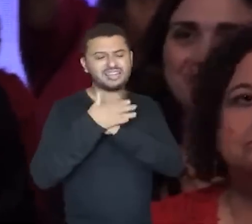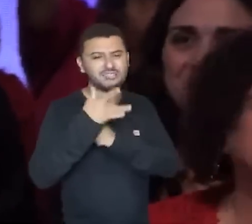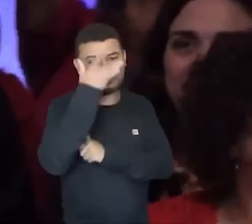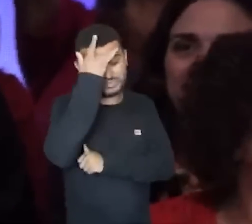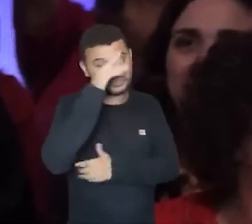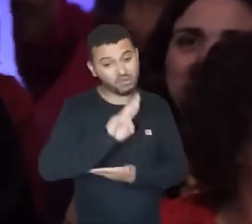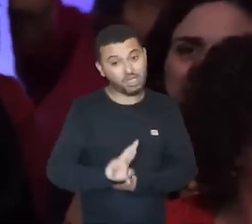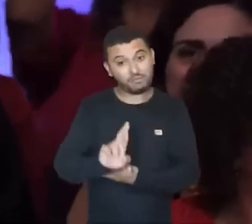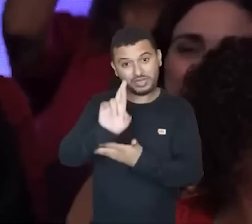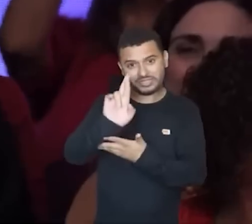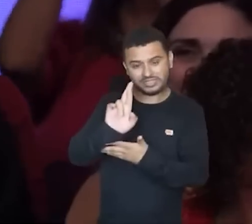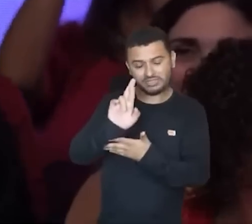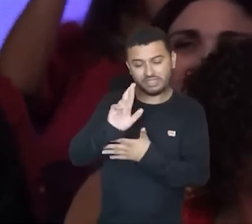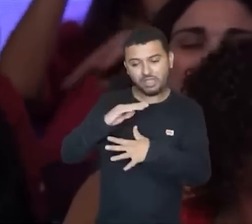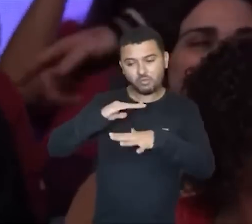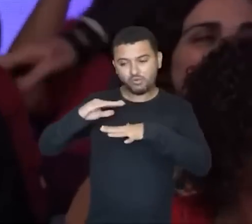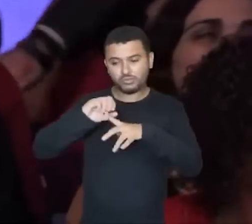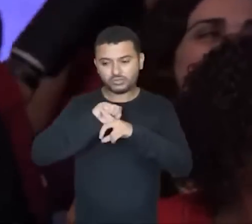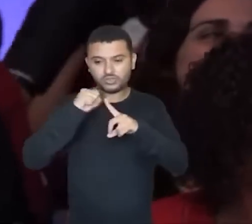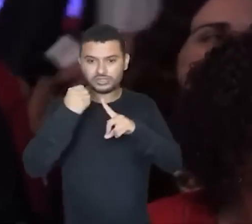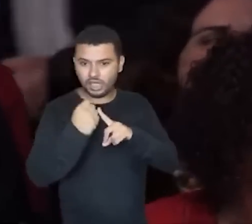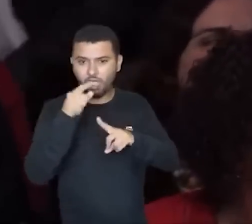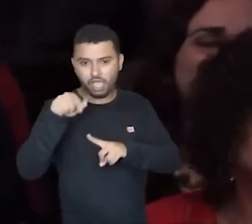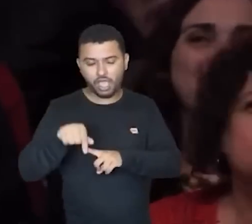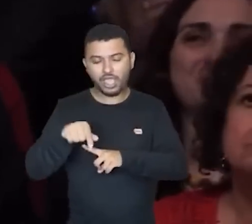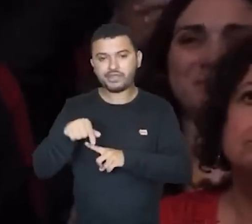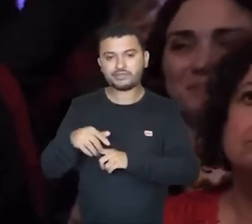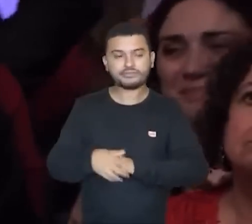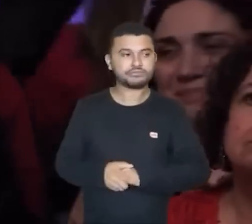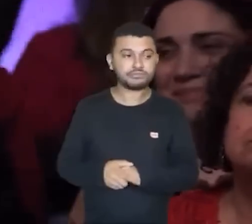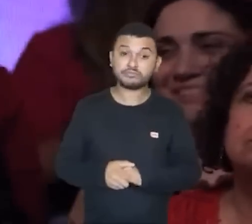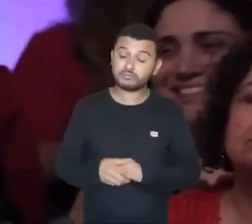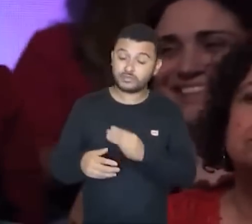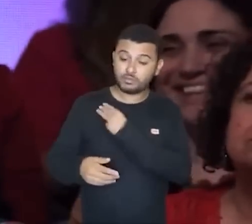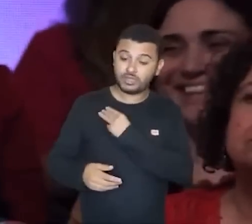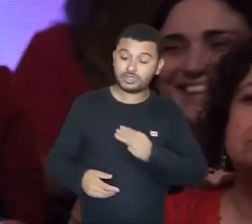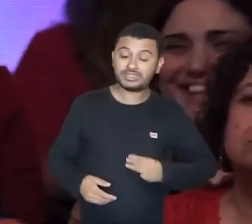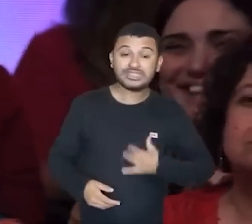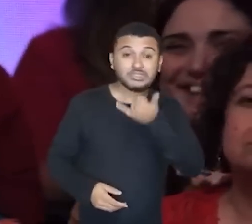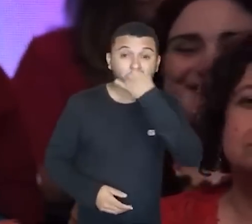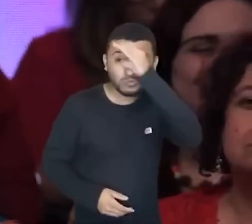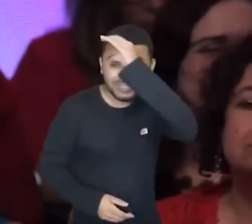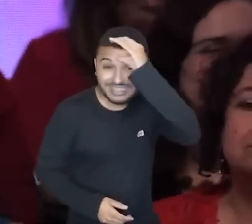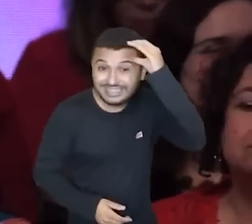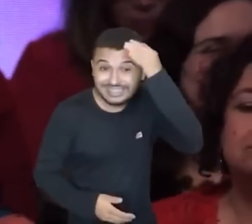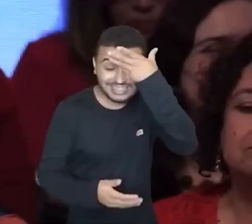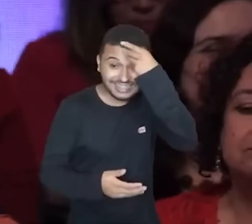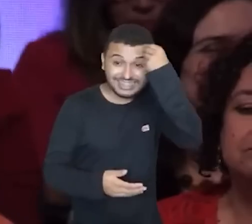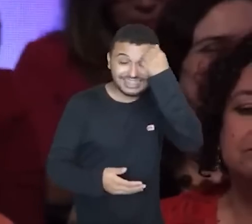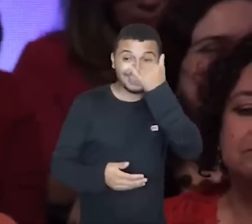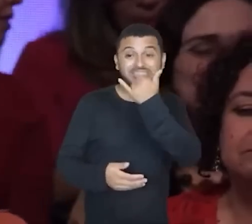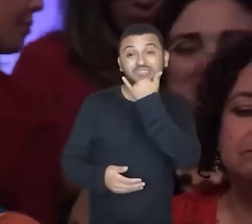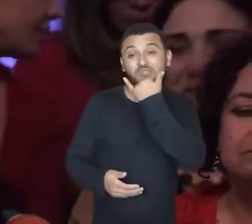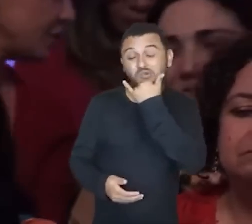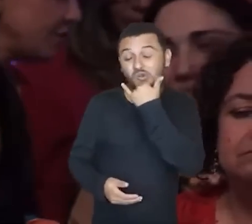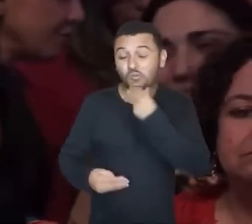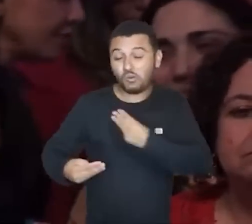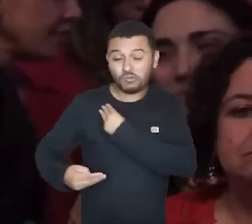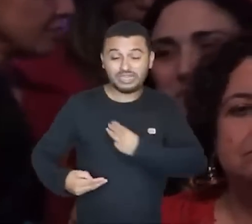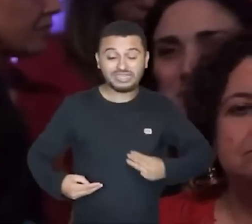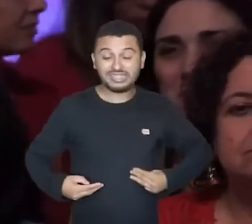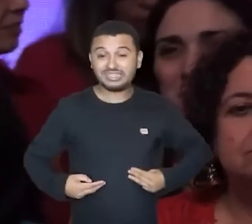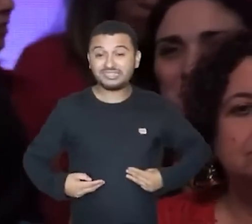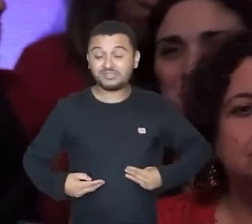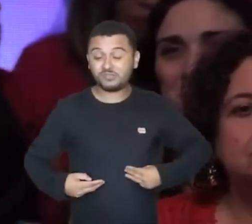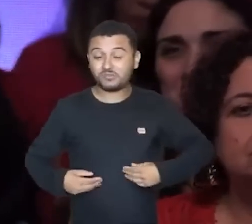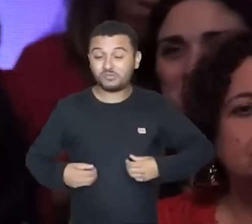dos movimentos sociais. Ô, ministro Camilo, me perdoe, ministro Camilo Santana da Educação. Se